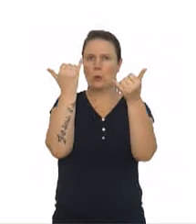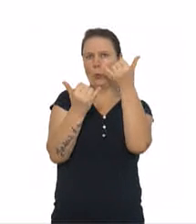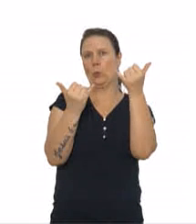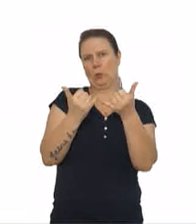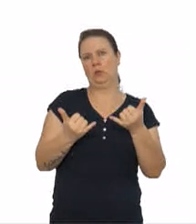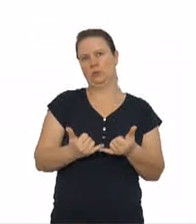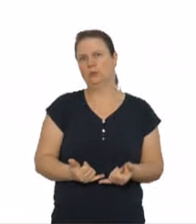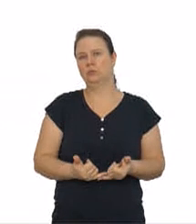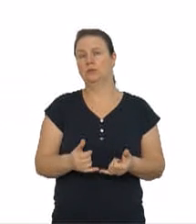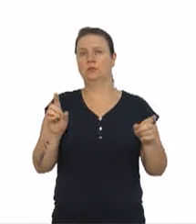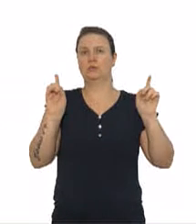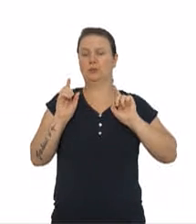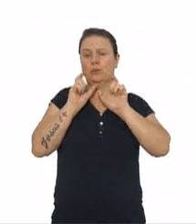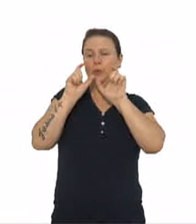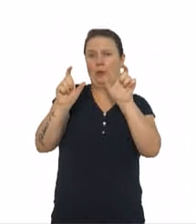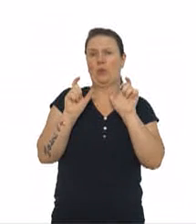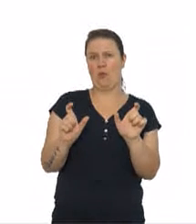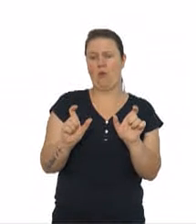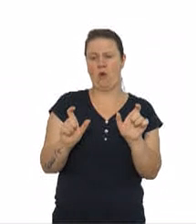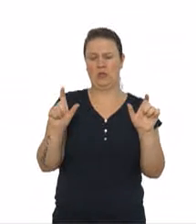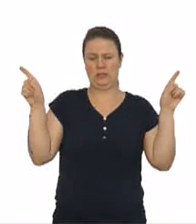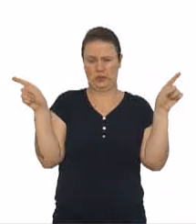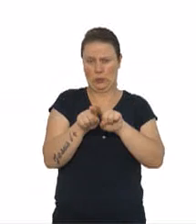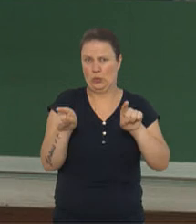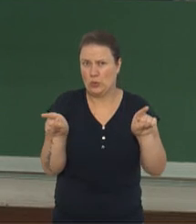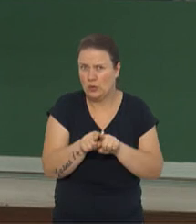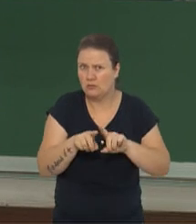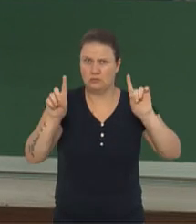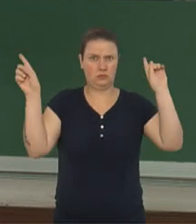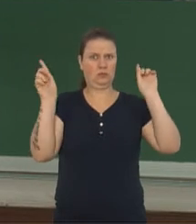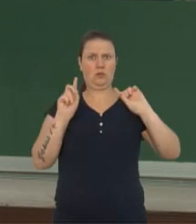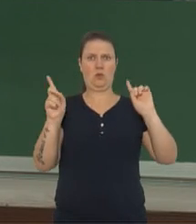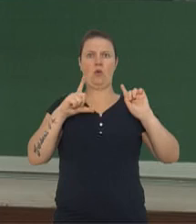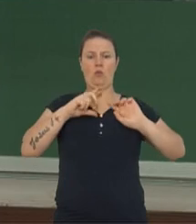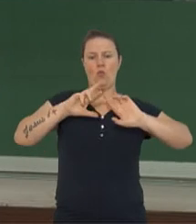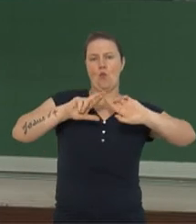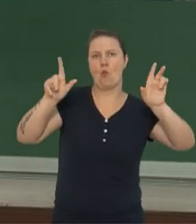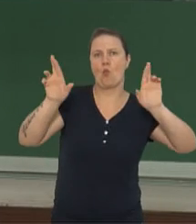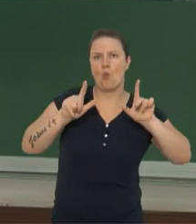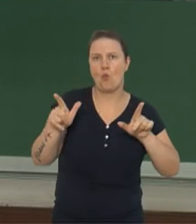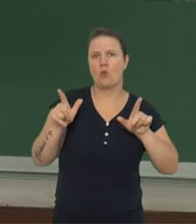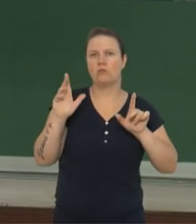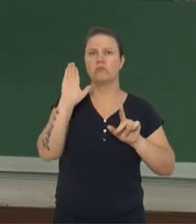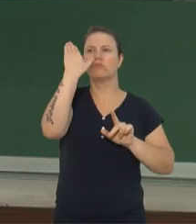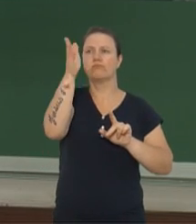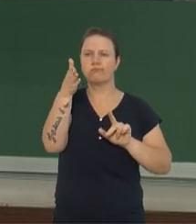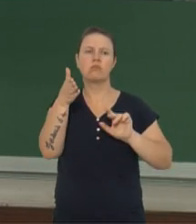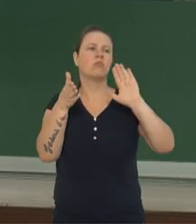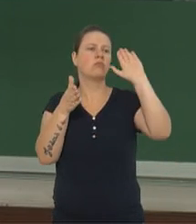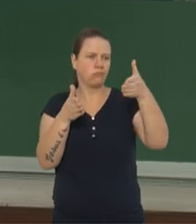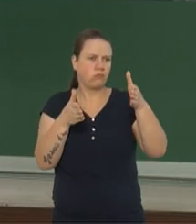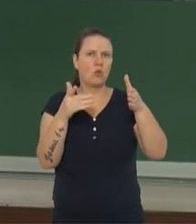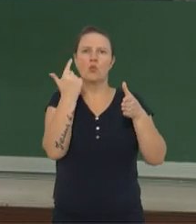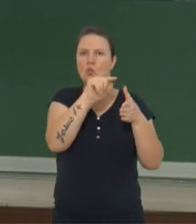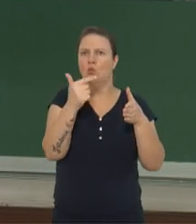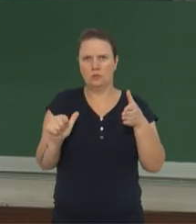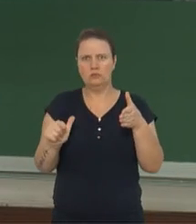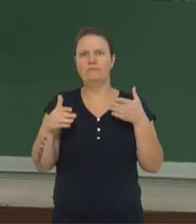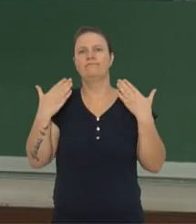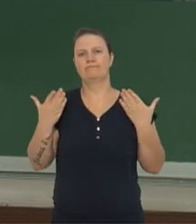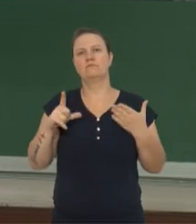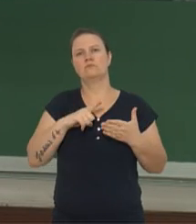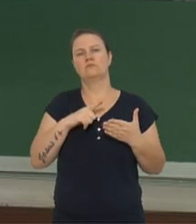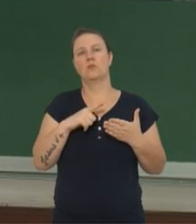no palabras que tienen significado igual. Es la diferencia, esa es la función de la acentuación diacrítica. Perfecto.